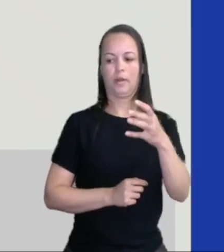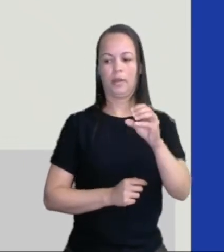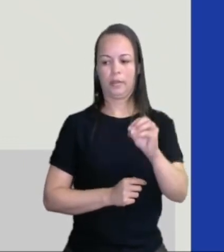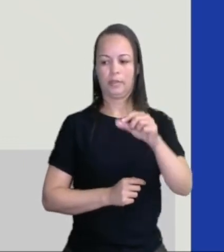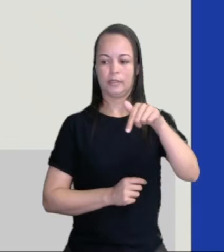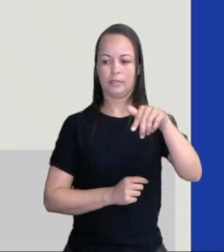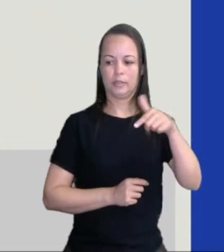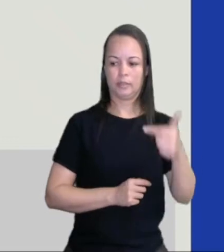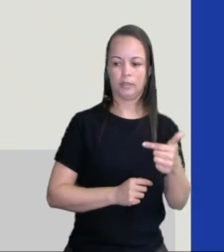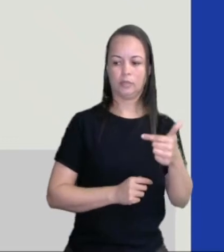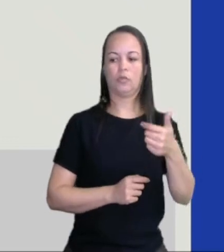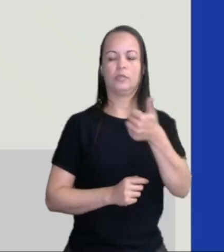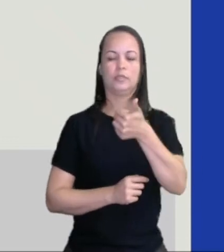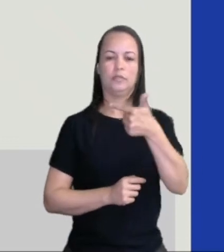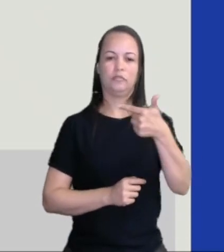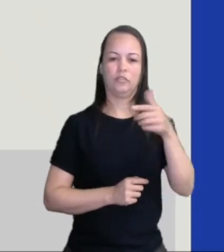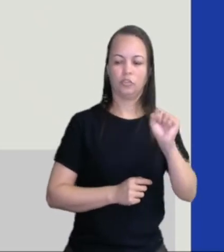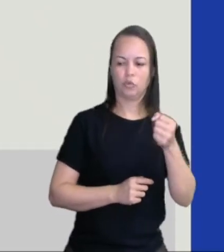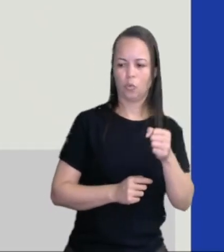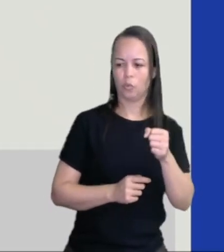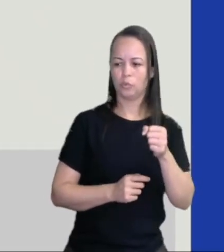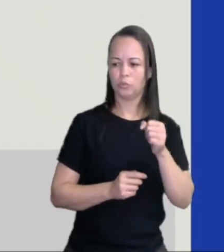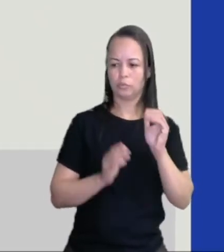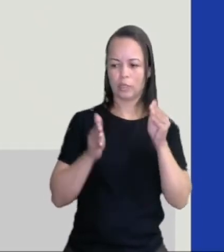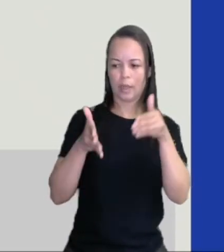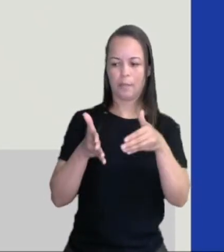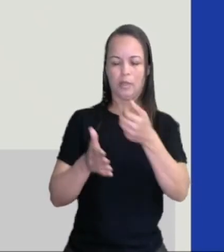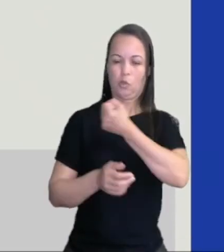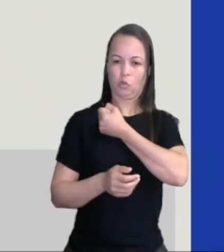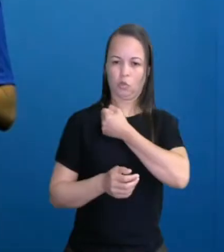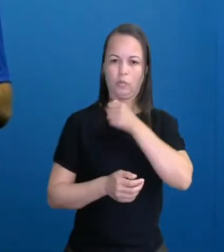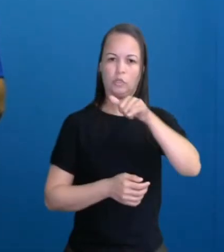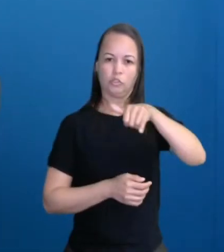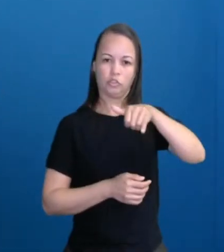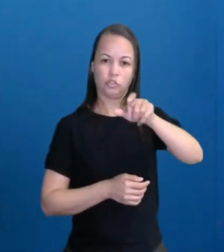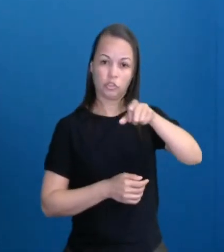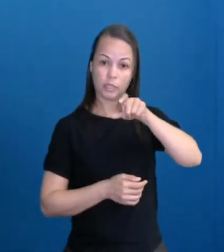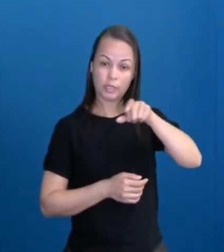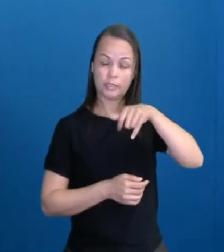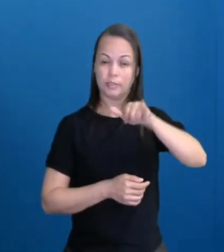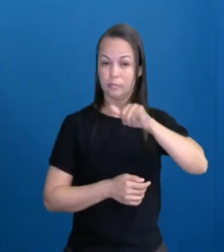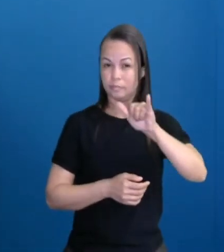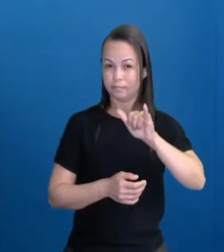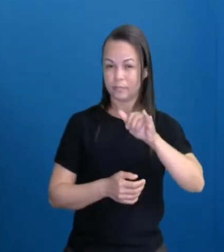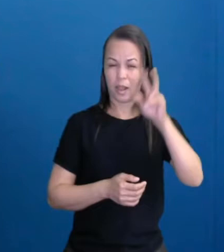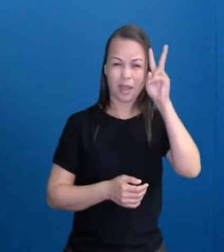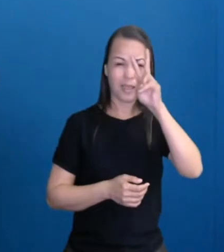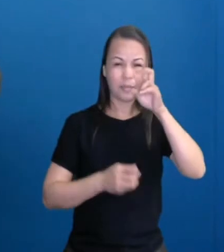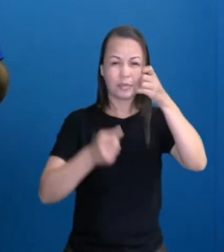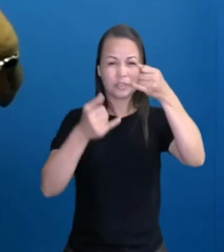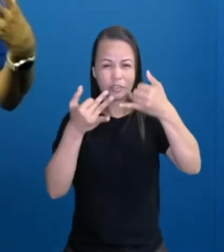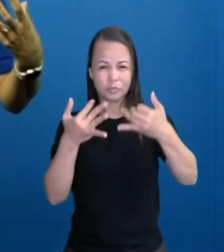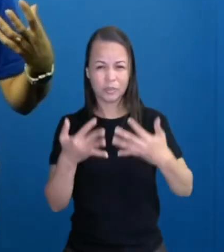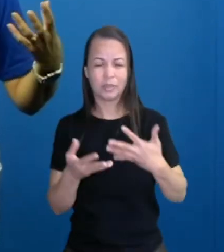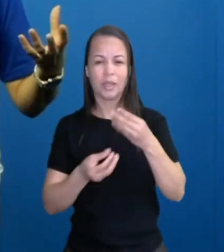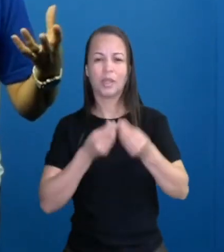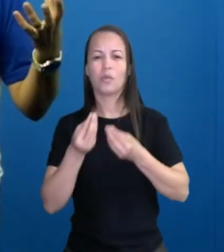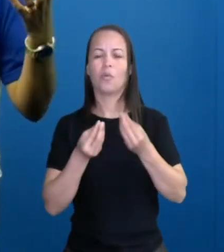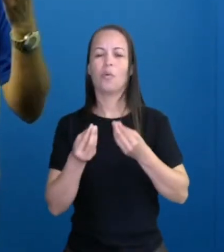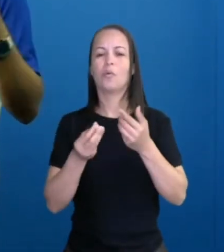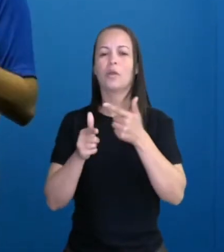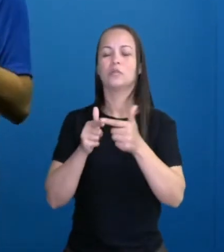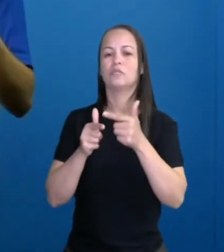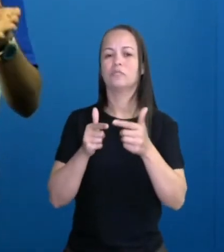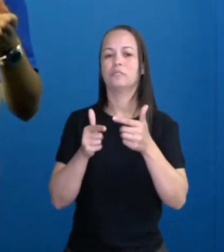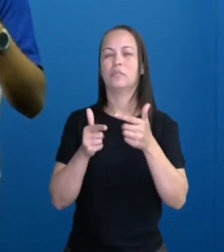Determine os números x e y. Lembra que eu falei que a gente vai estar falando de razão, proporção, né, para resolver